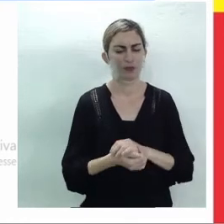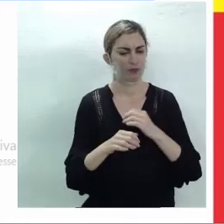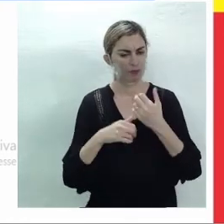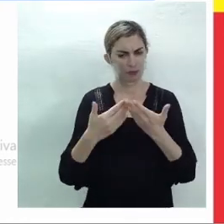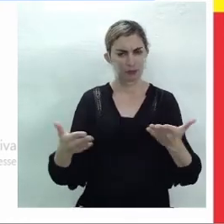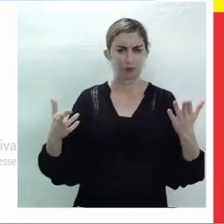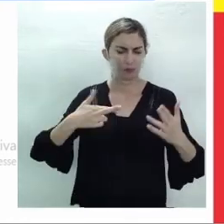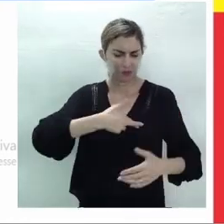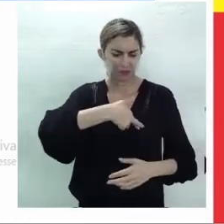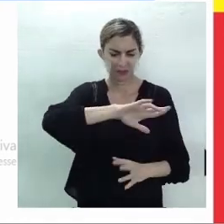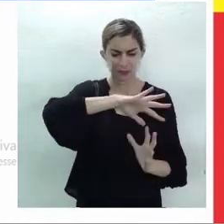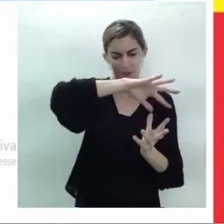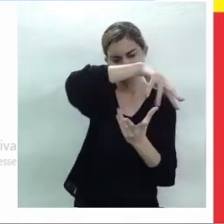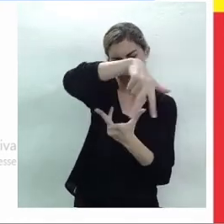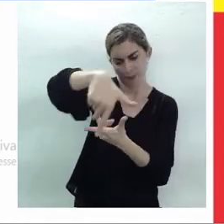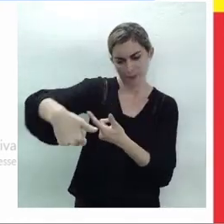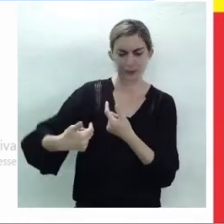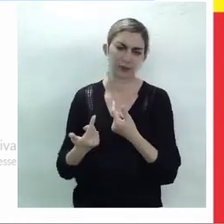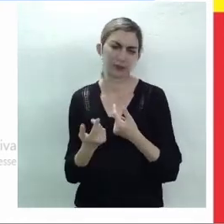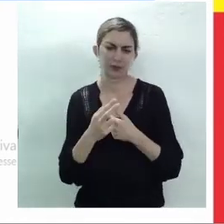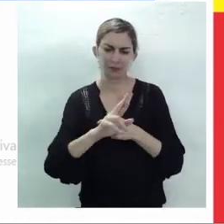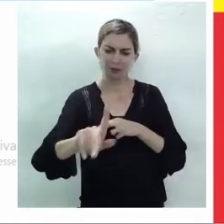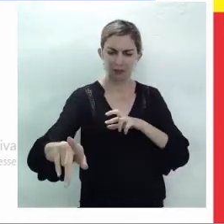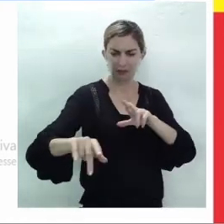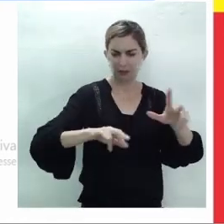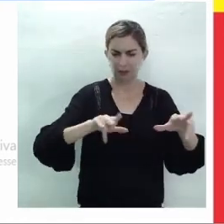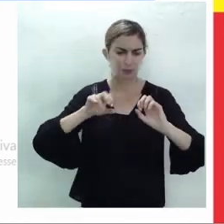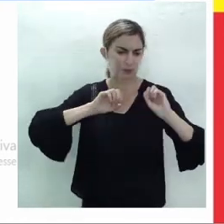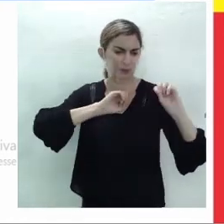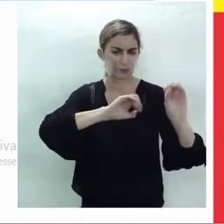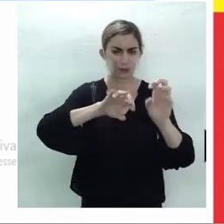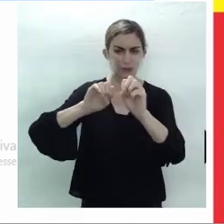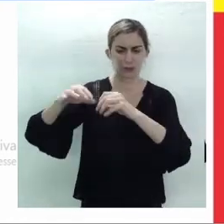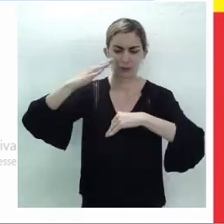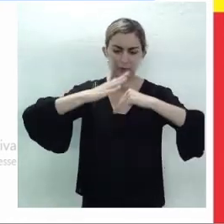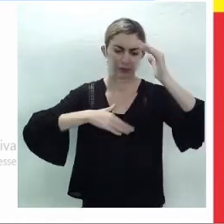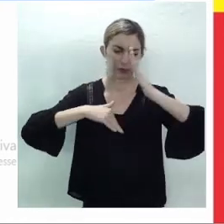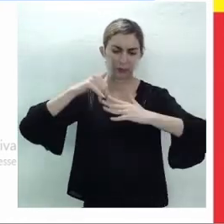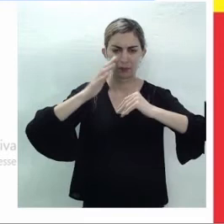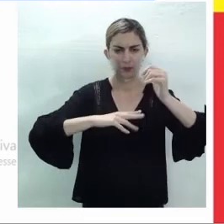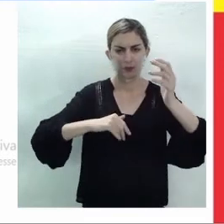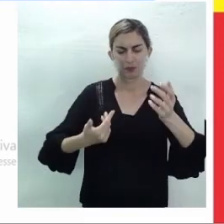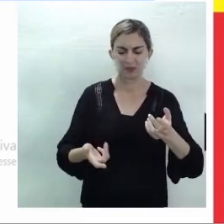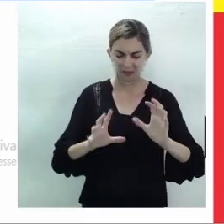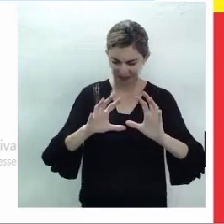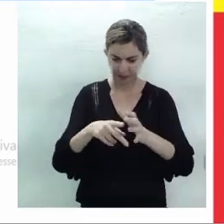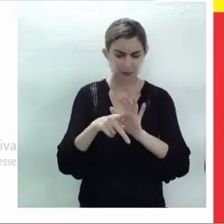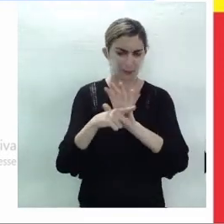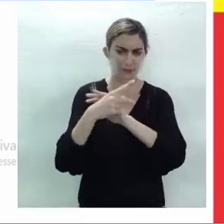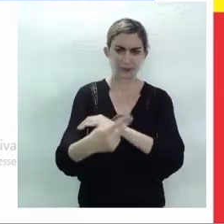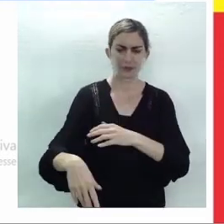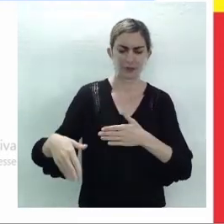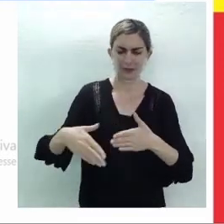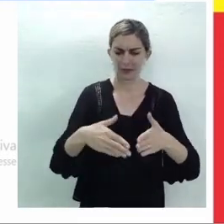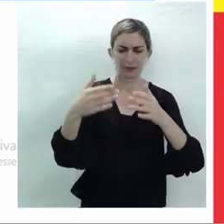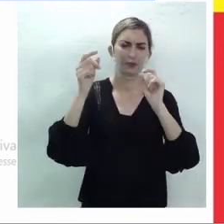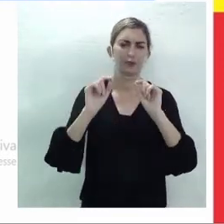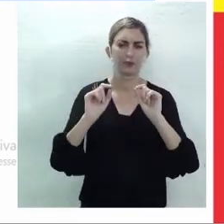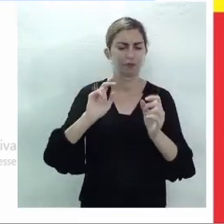As grandes religiões do mundo, com seus diversos ensinamentos e práticas, constituem